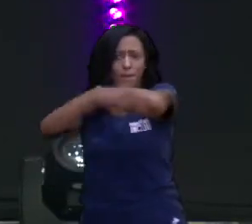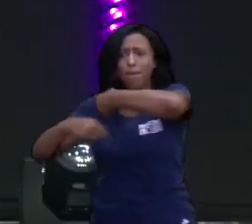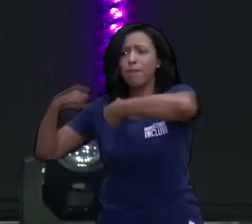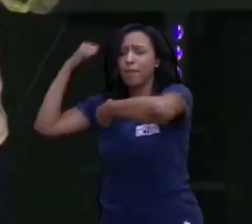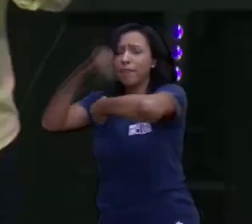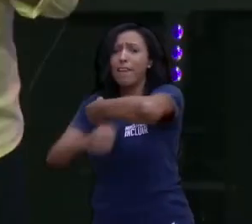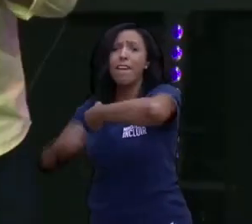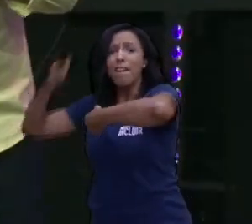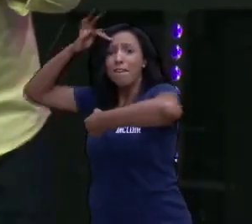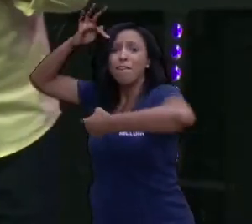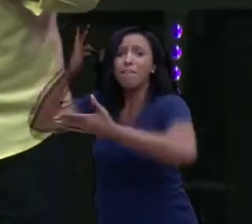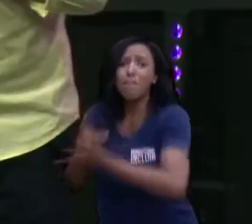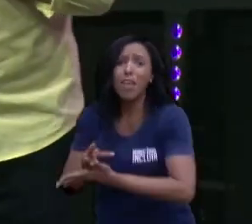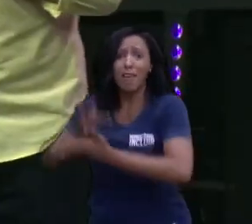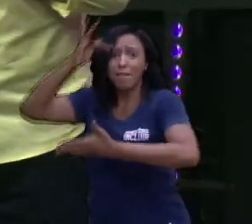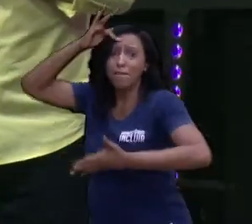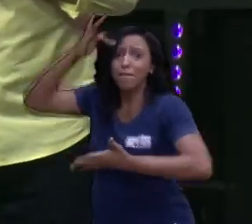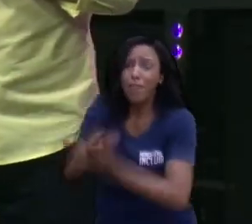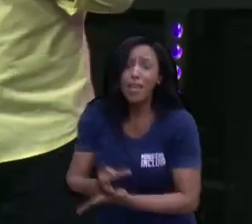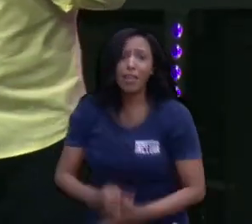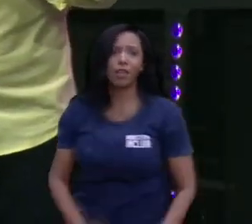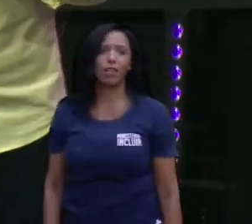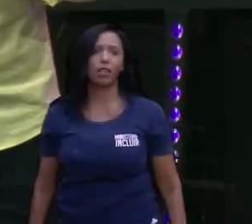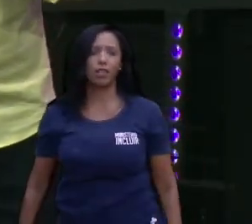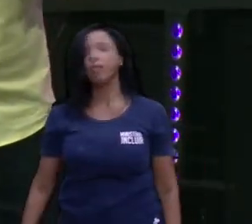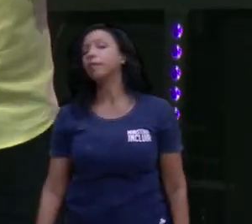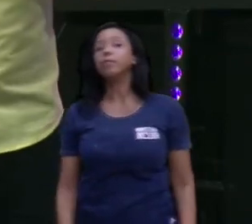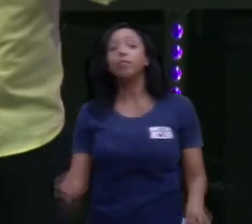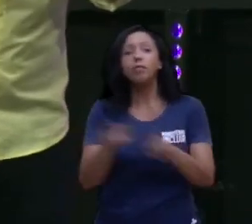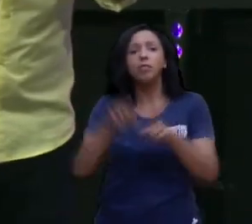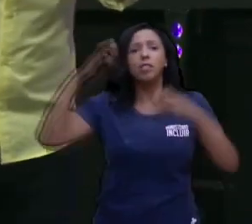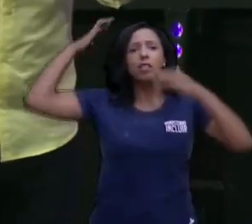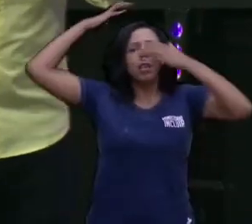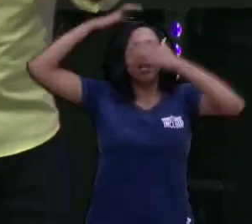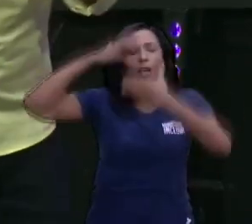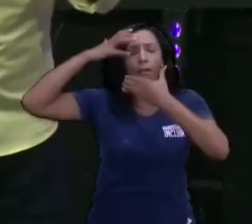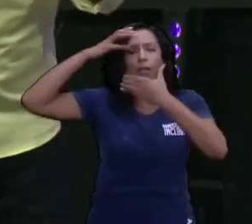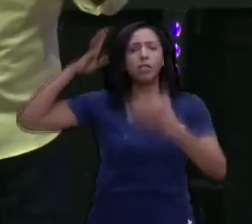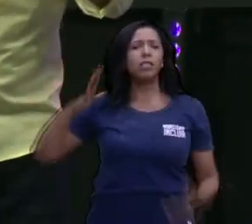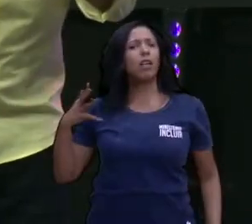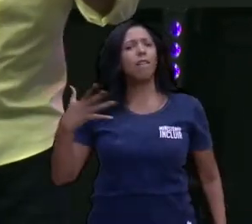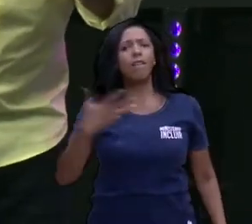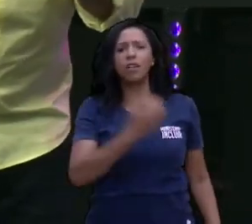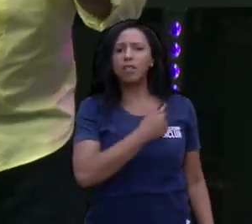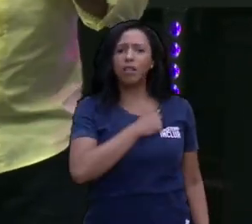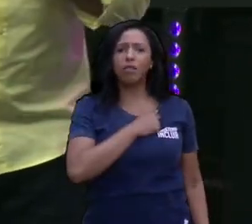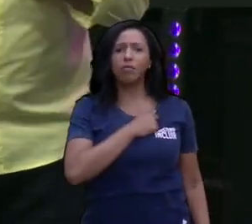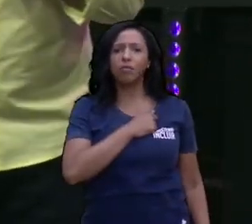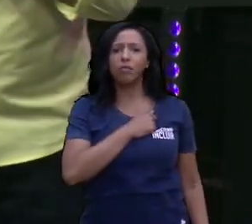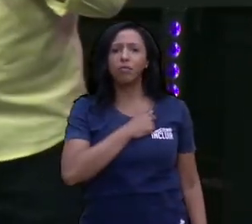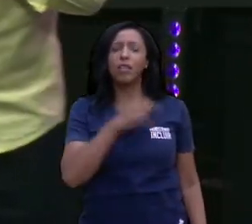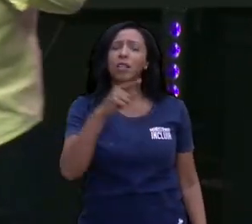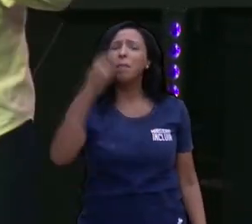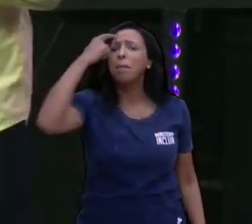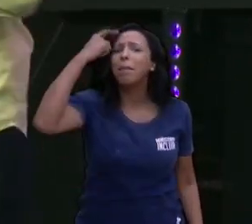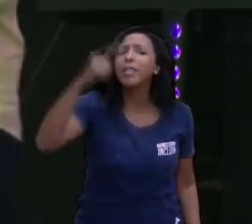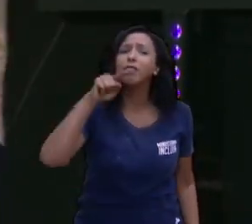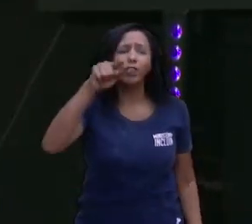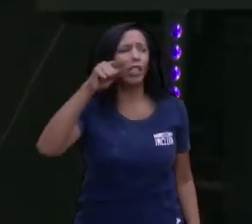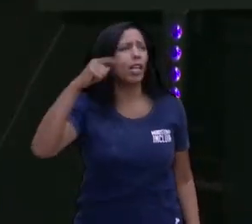tá dizendo larga você foi salvo o pinto que se for pensar pense você é um salvo